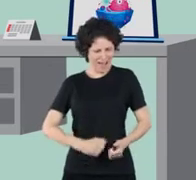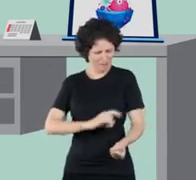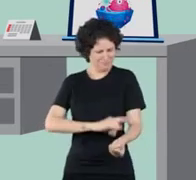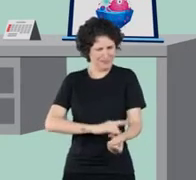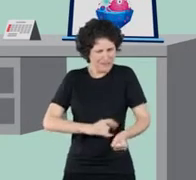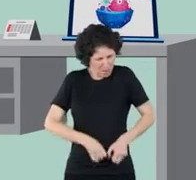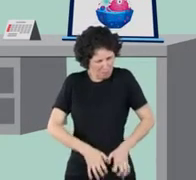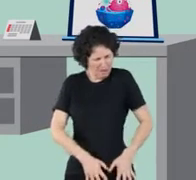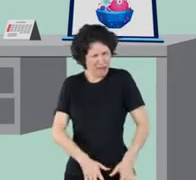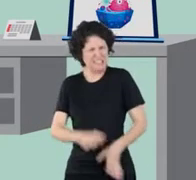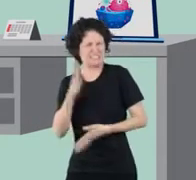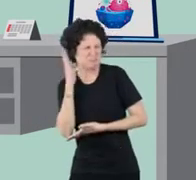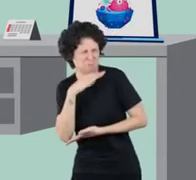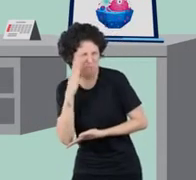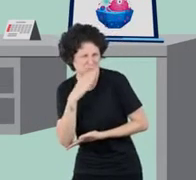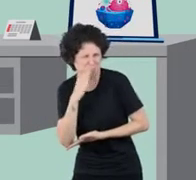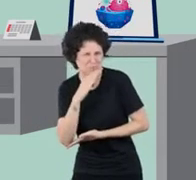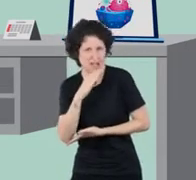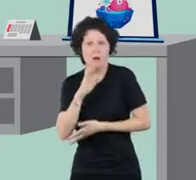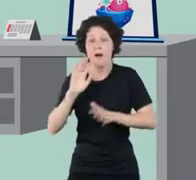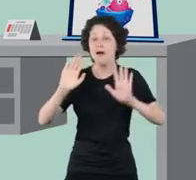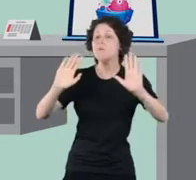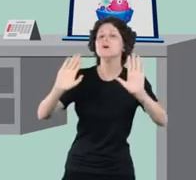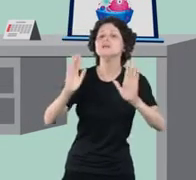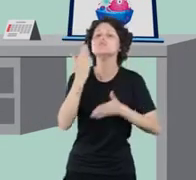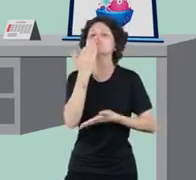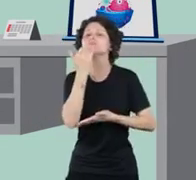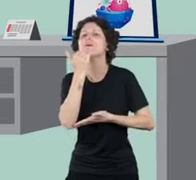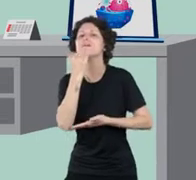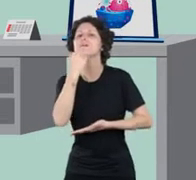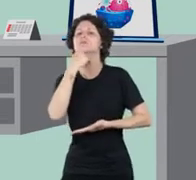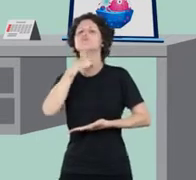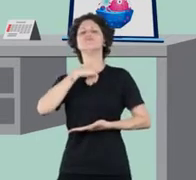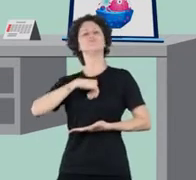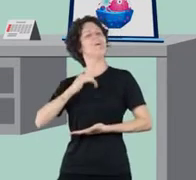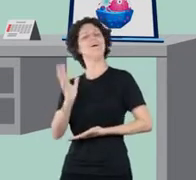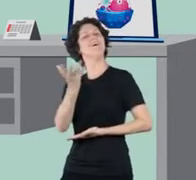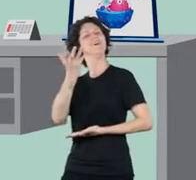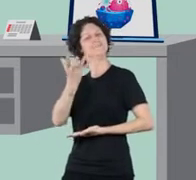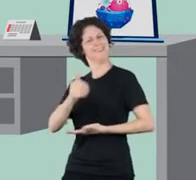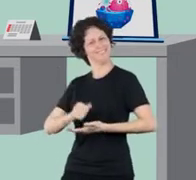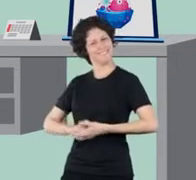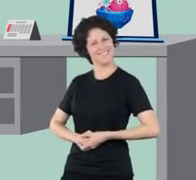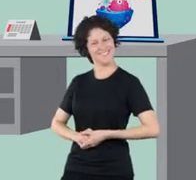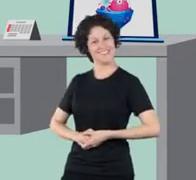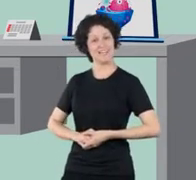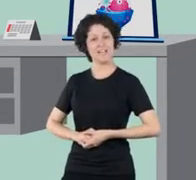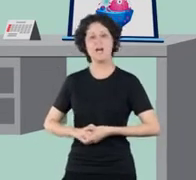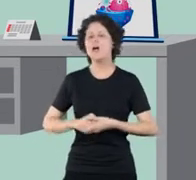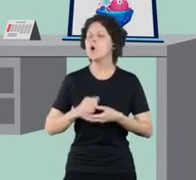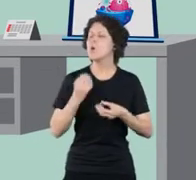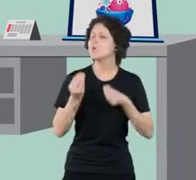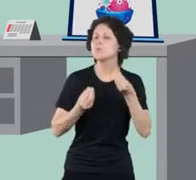o odor e a forma. Mas o que será que acontece aqui dentro com a comida? É esse mistério que vamos desvendar agora.